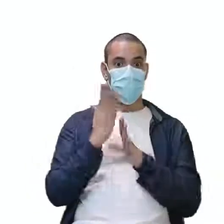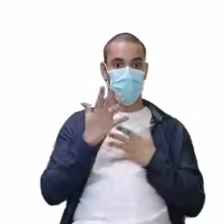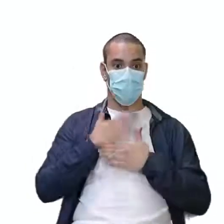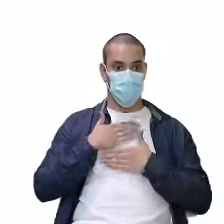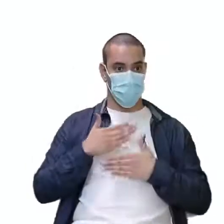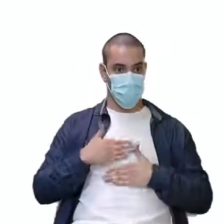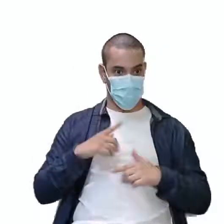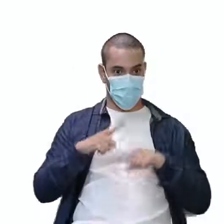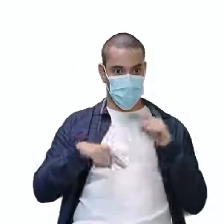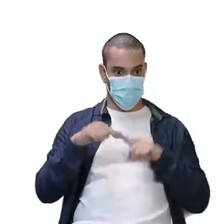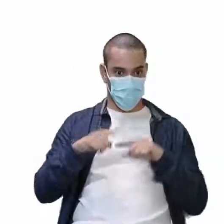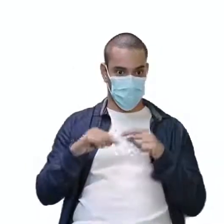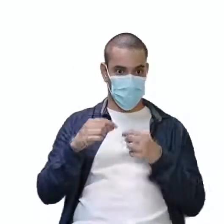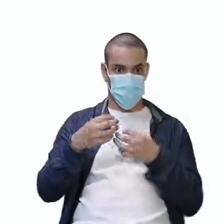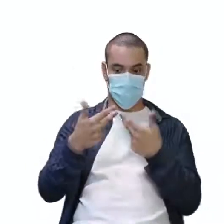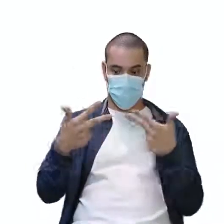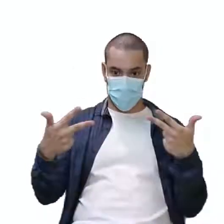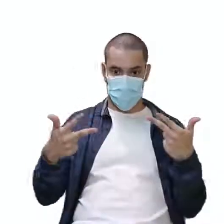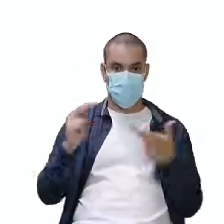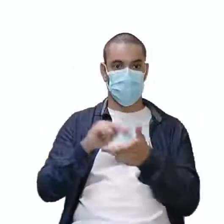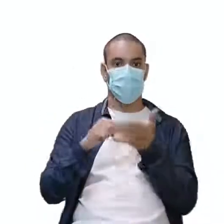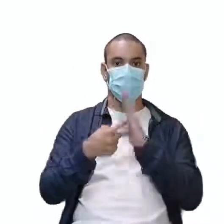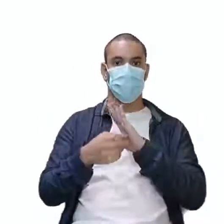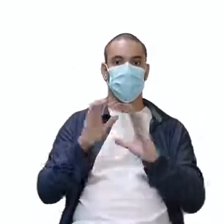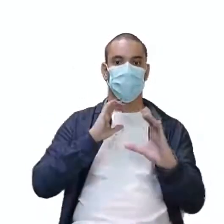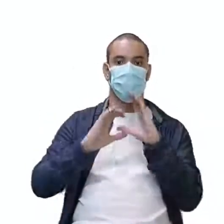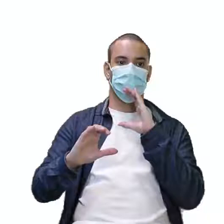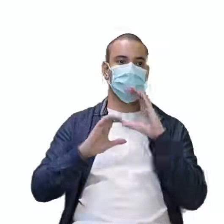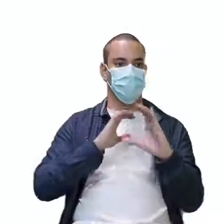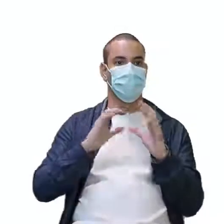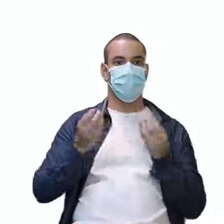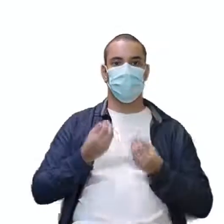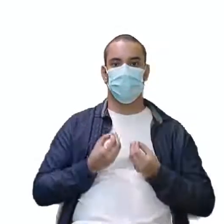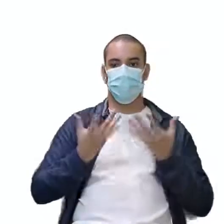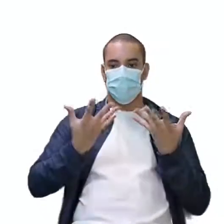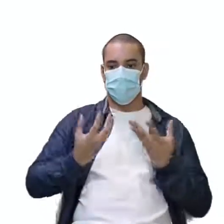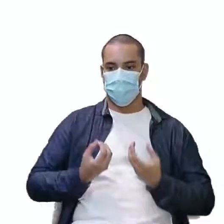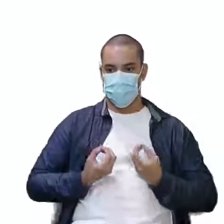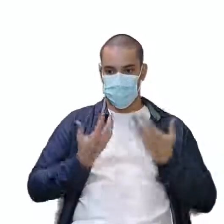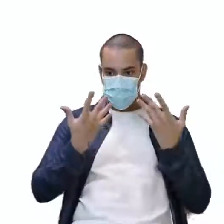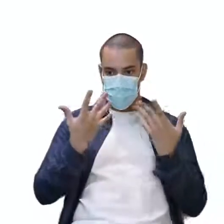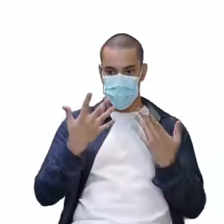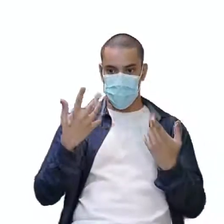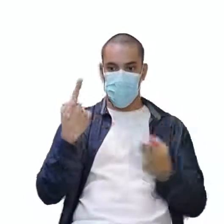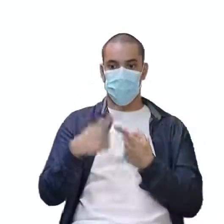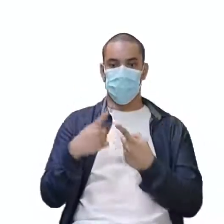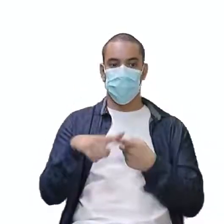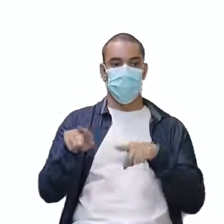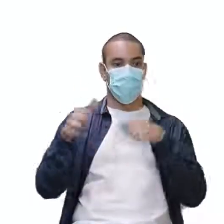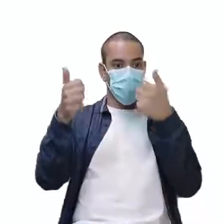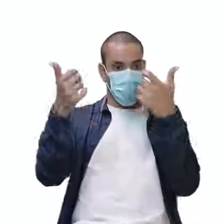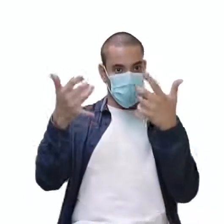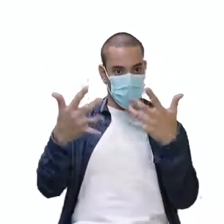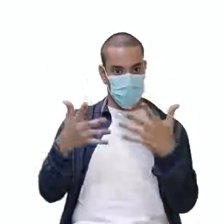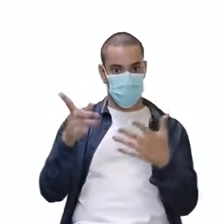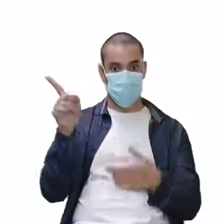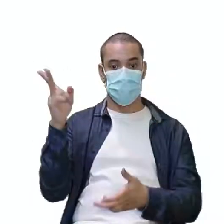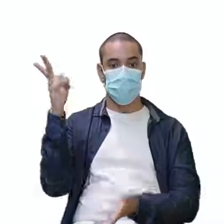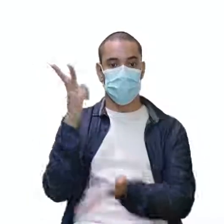desses animais e servem para as diferentes formas de comunicação. Quando a gente fala de feromônios, a gente está